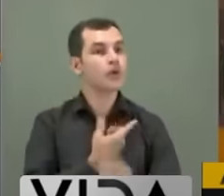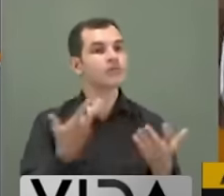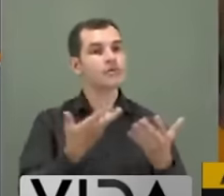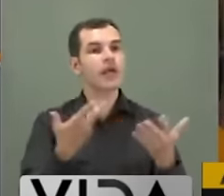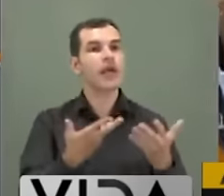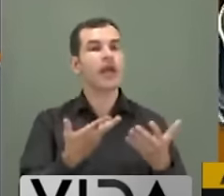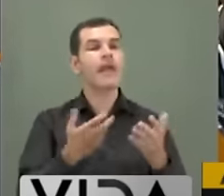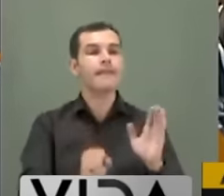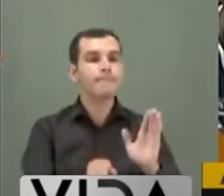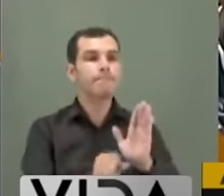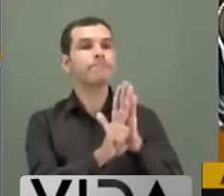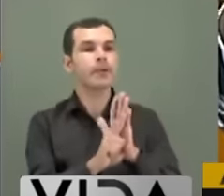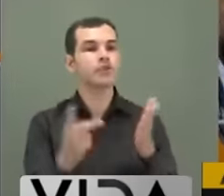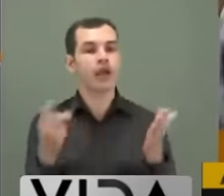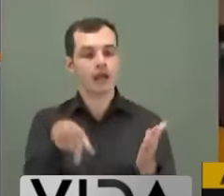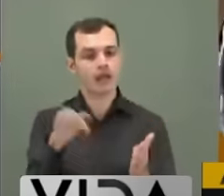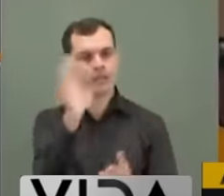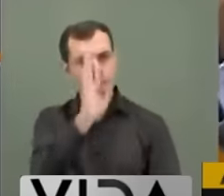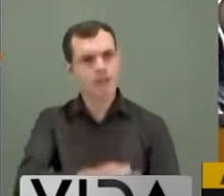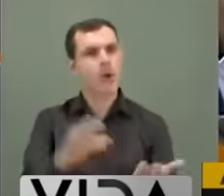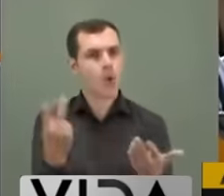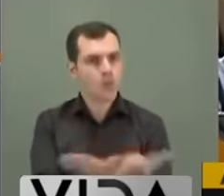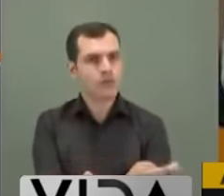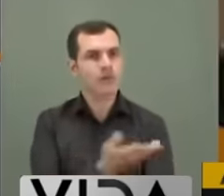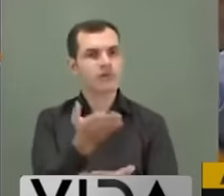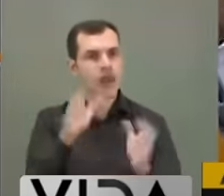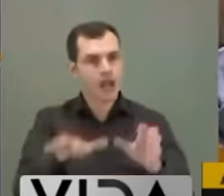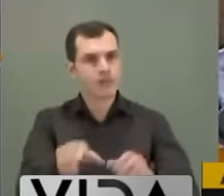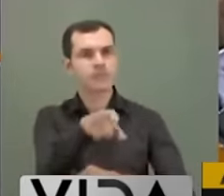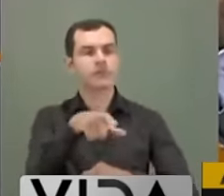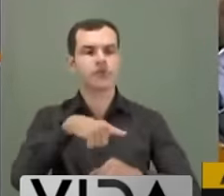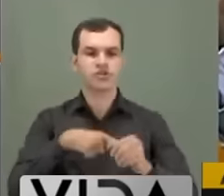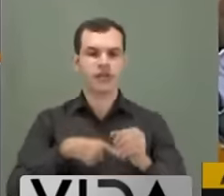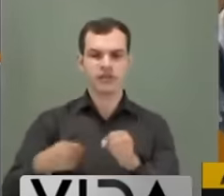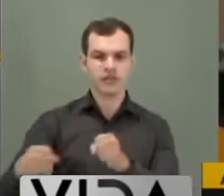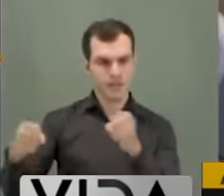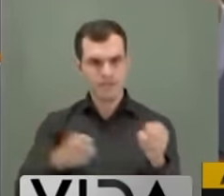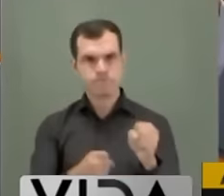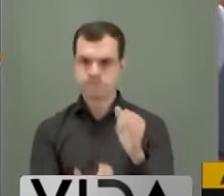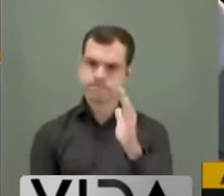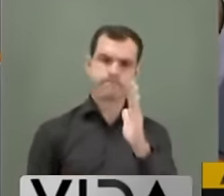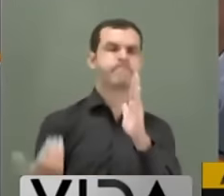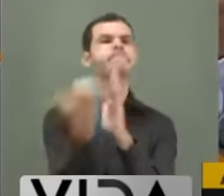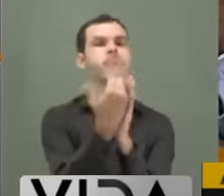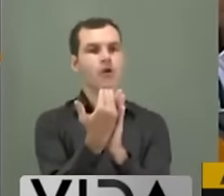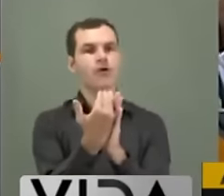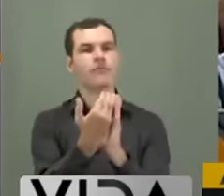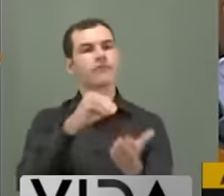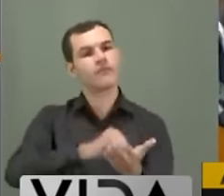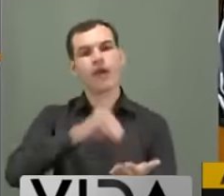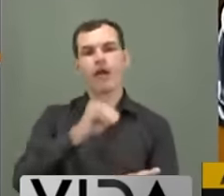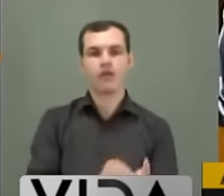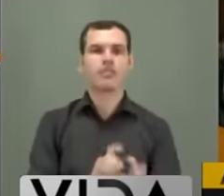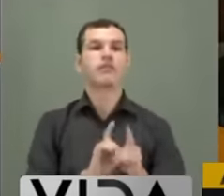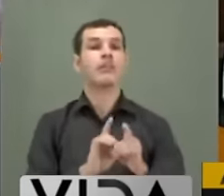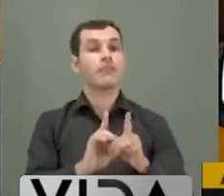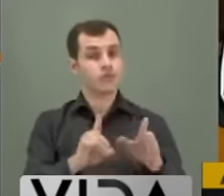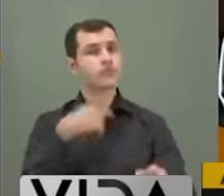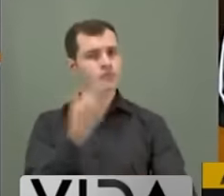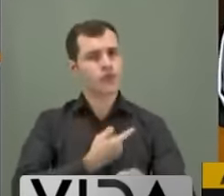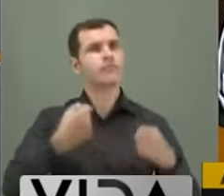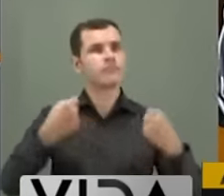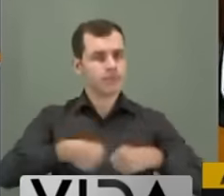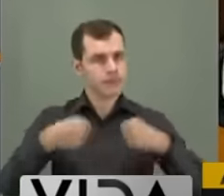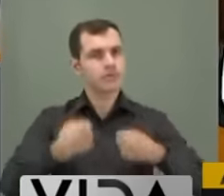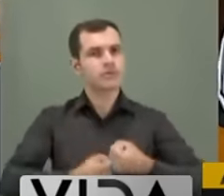essa condição de constrangimento, de abuso de poder, de ausência de democracia, que nós temos que levantar a